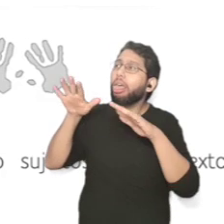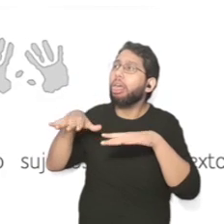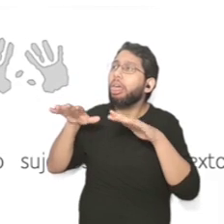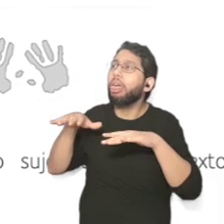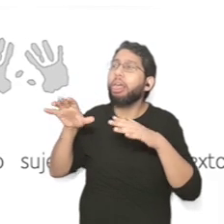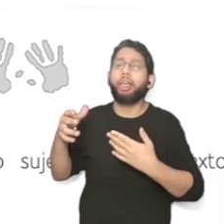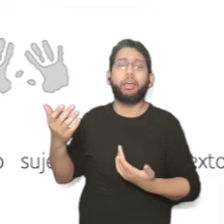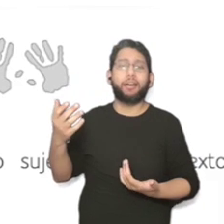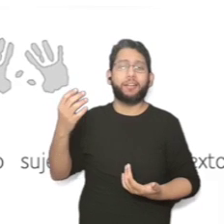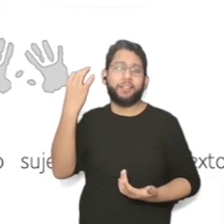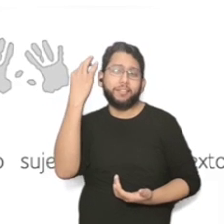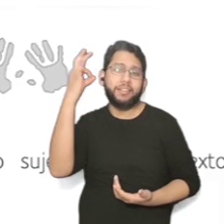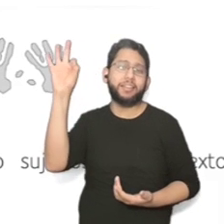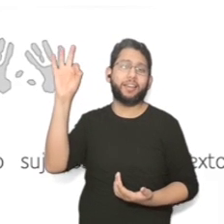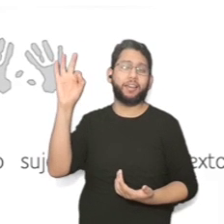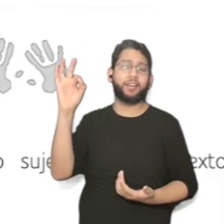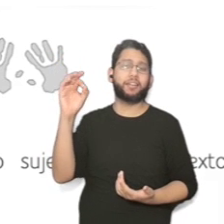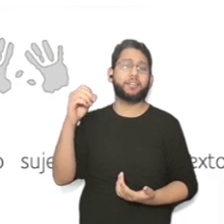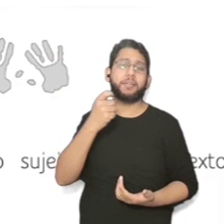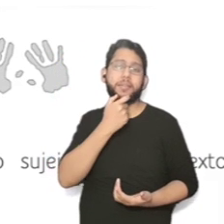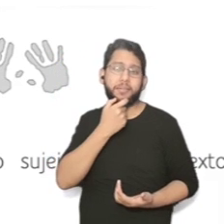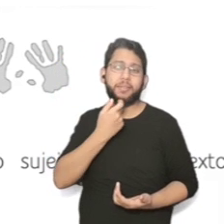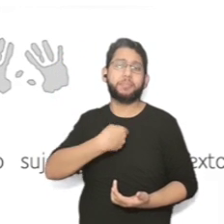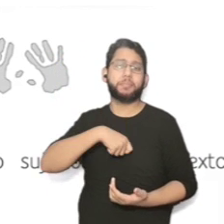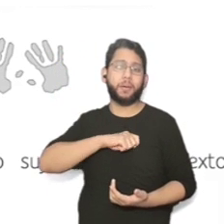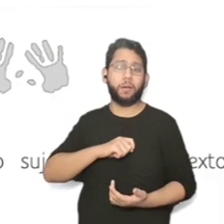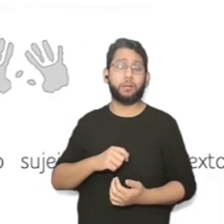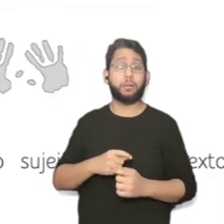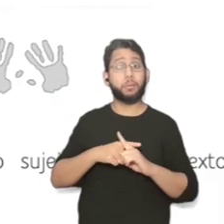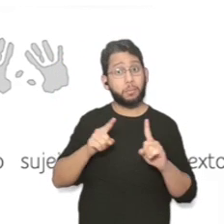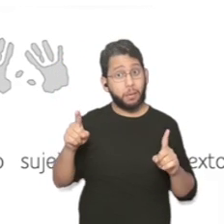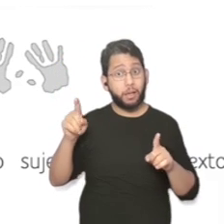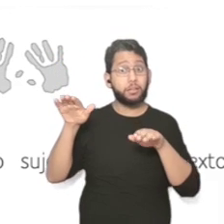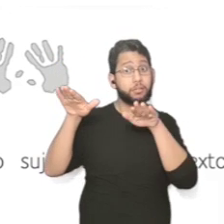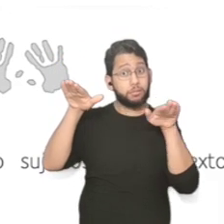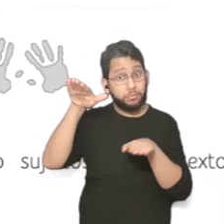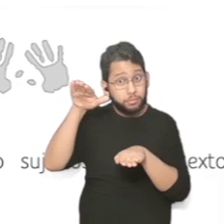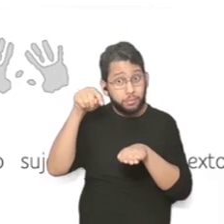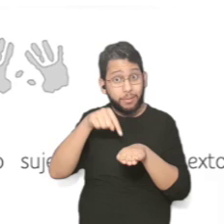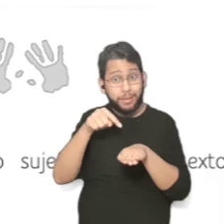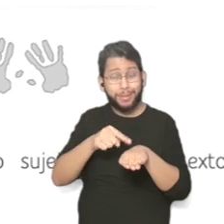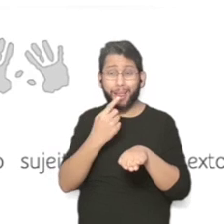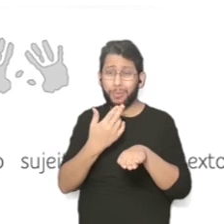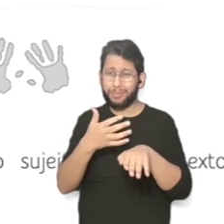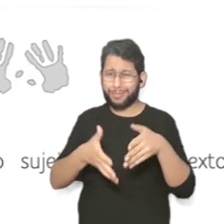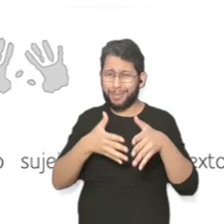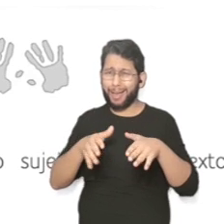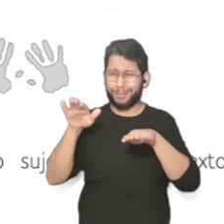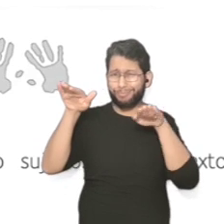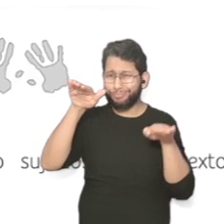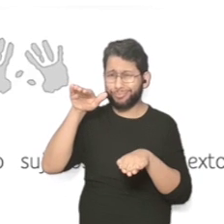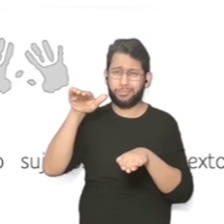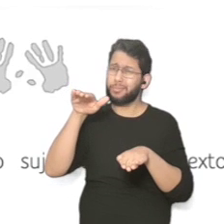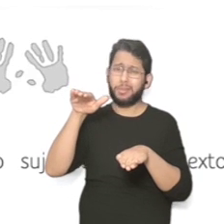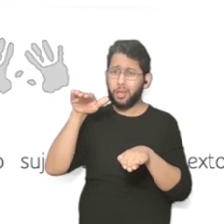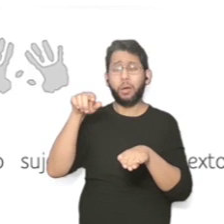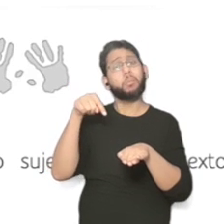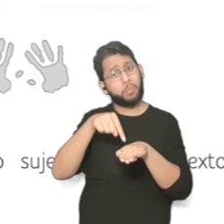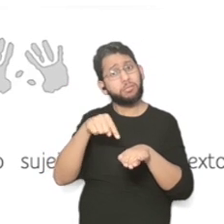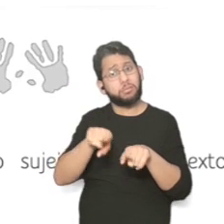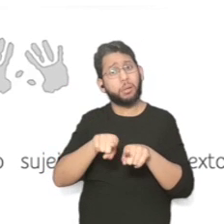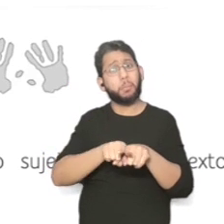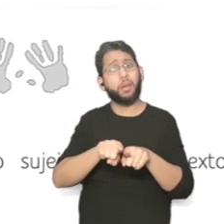né? Mas, nessa perspectiva, o bilinguismo é também praticado quando se fala de língua de sinais e